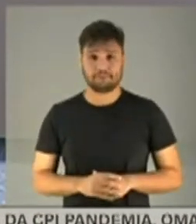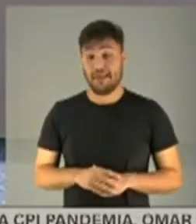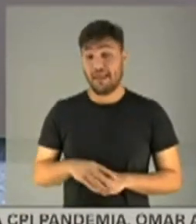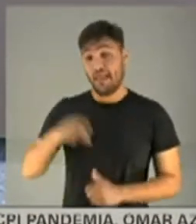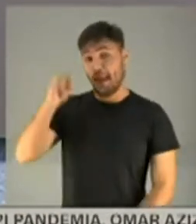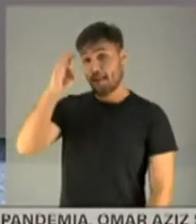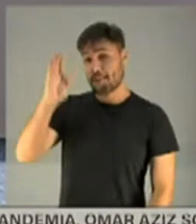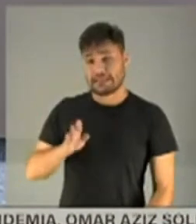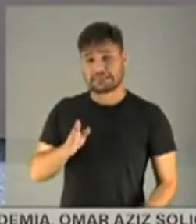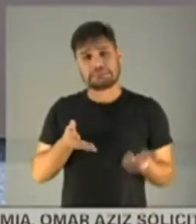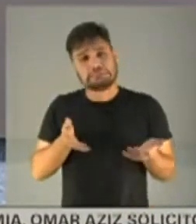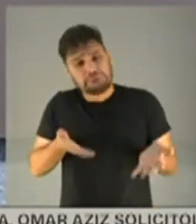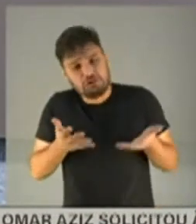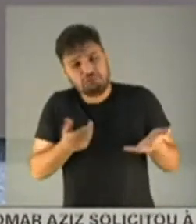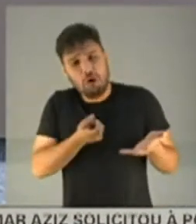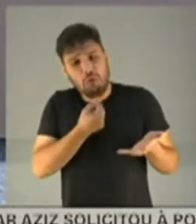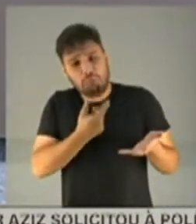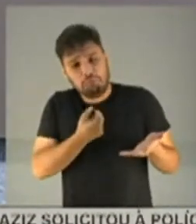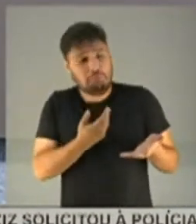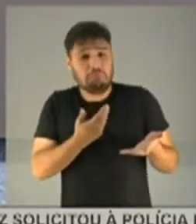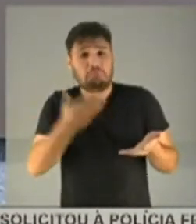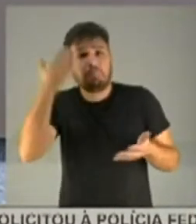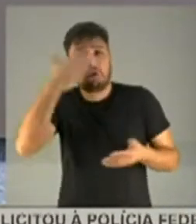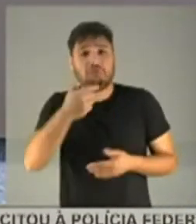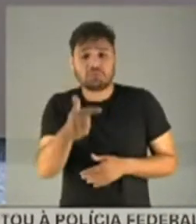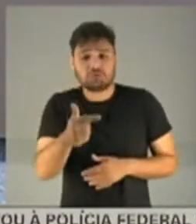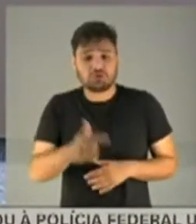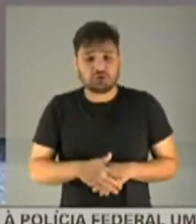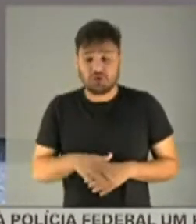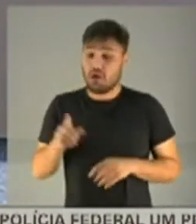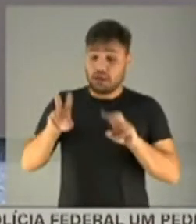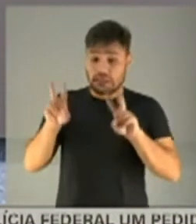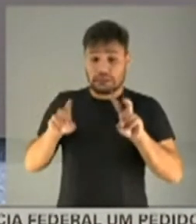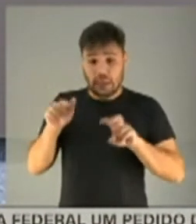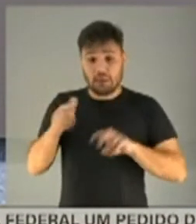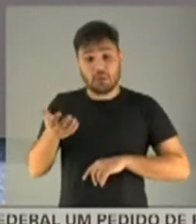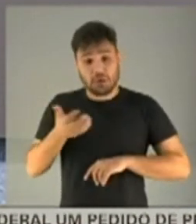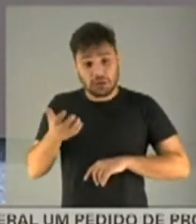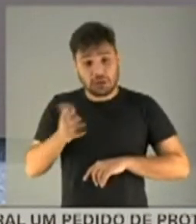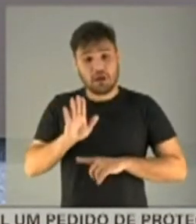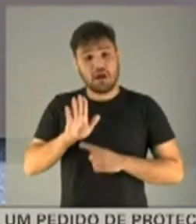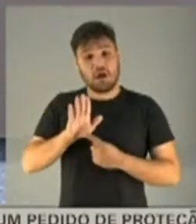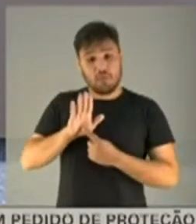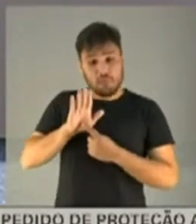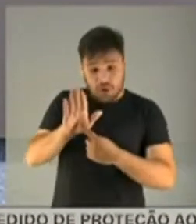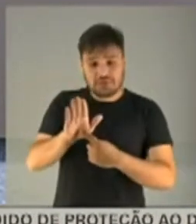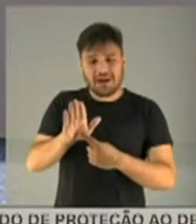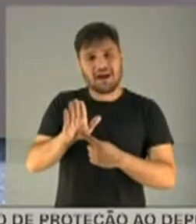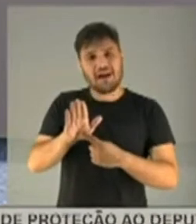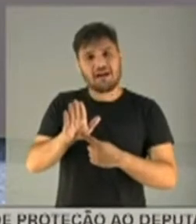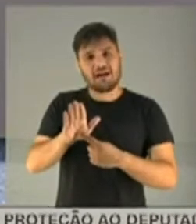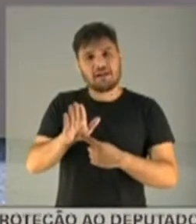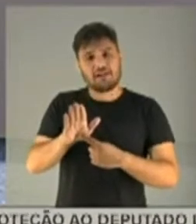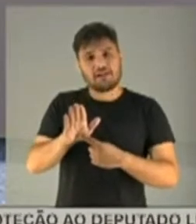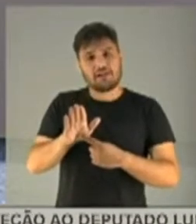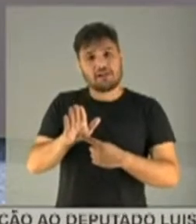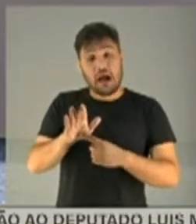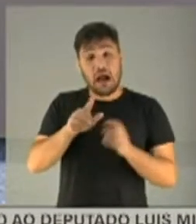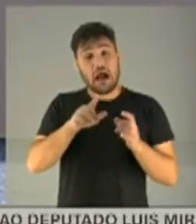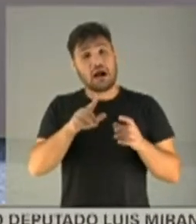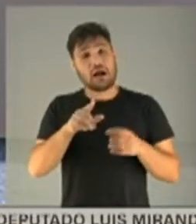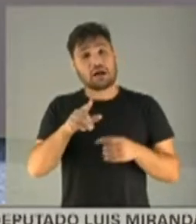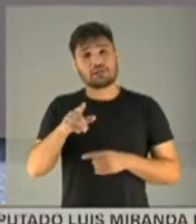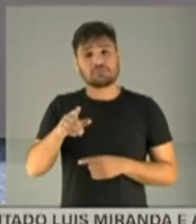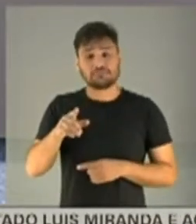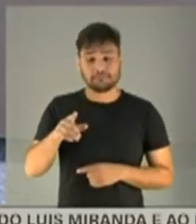de tratamentos ineficazes e, sobre esse tema, gostaria de desde já manifestar que muito menos do que a discussão